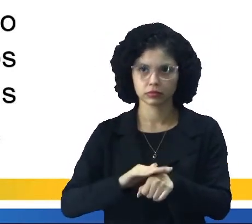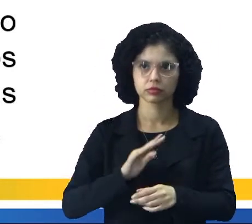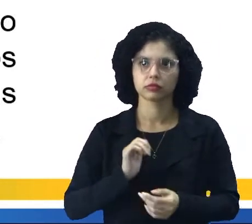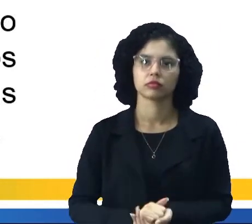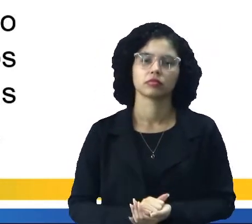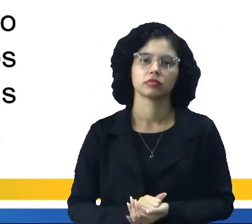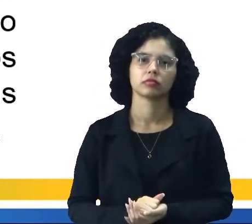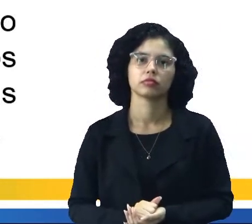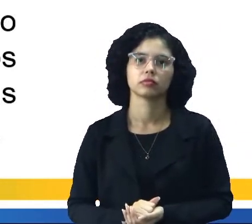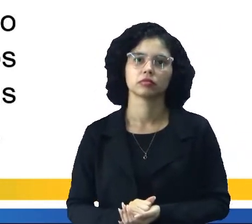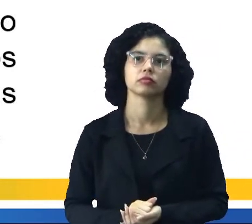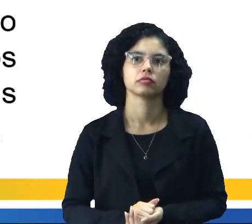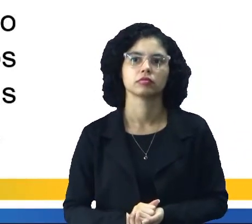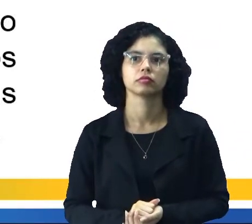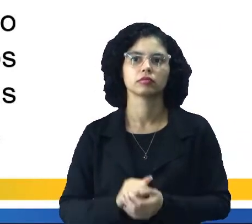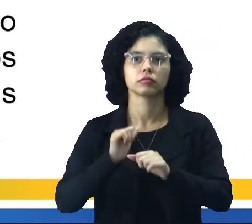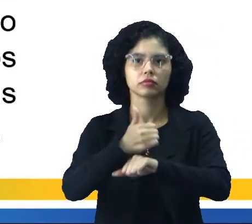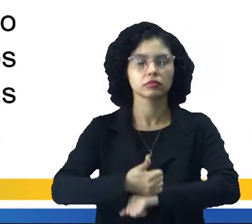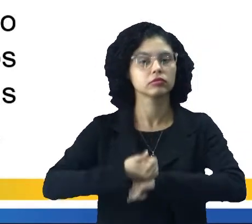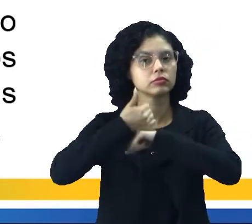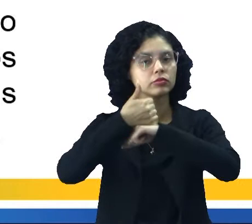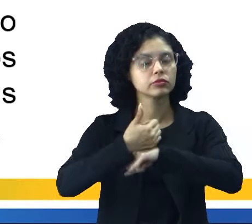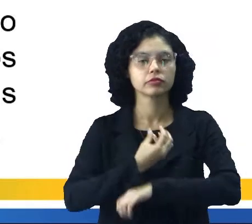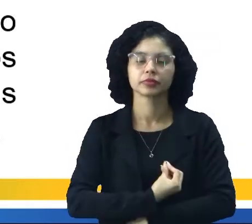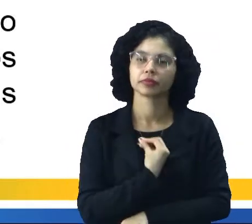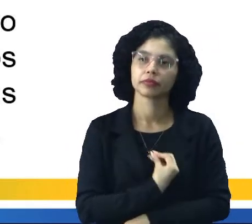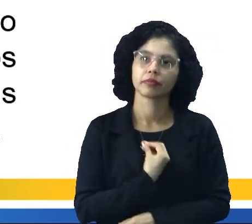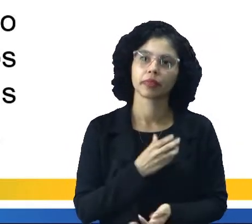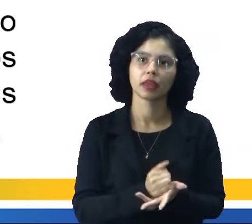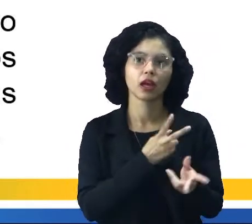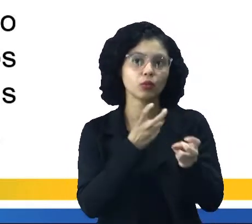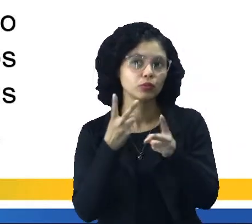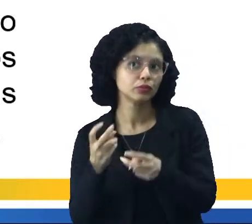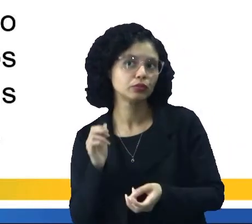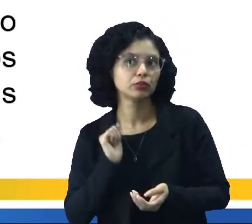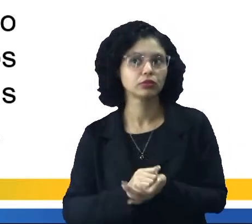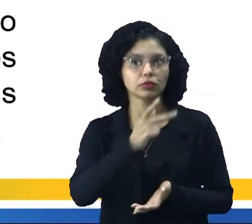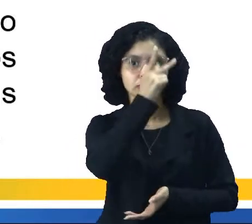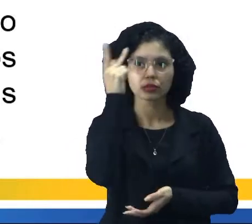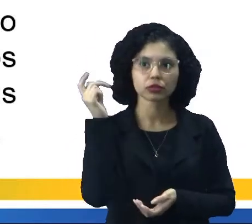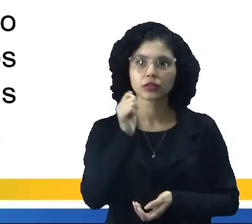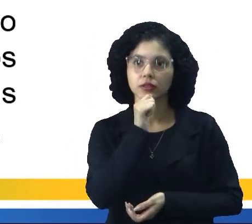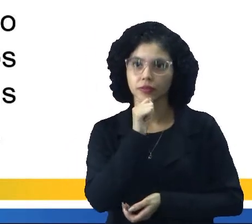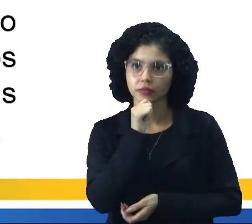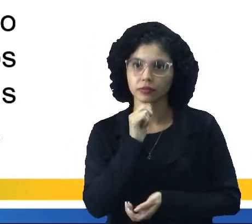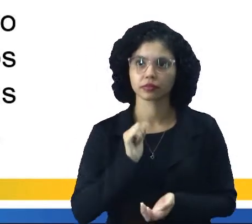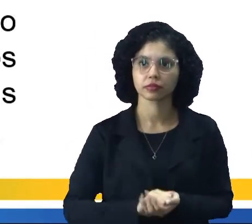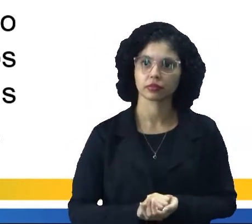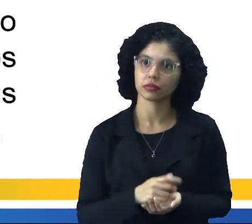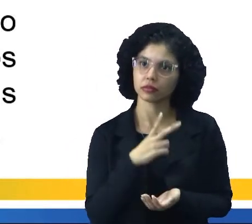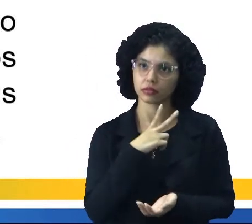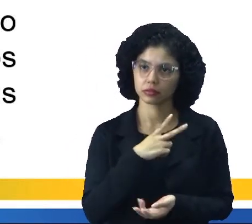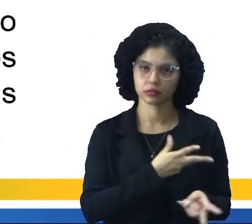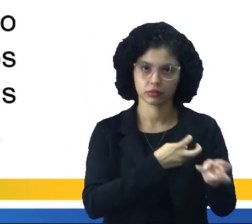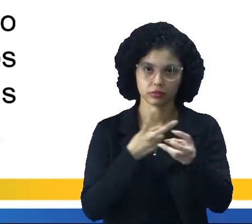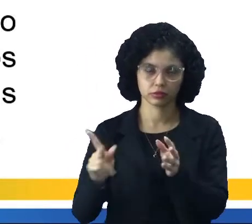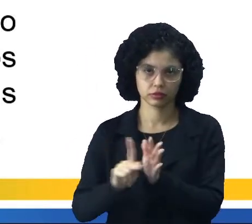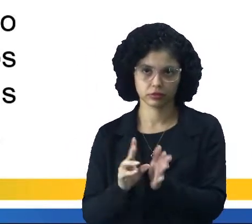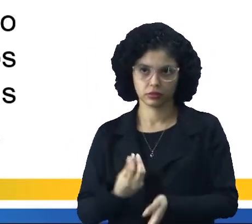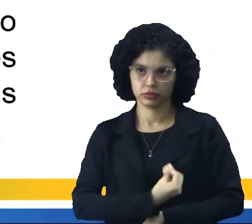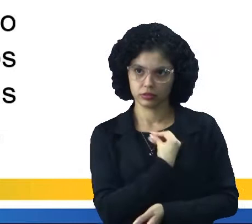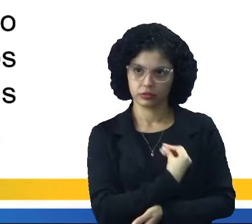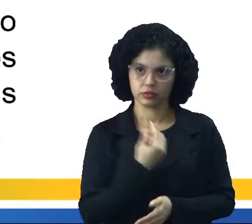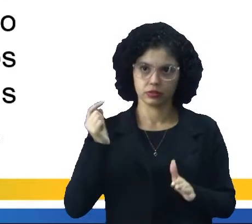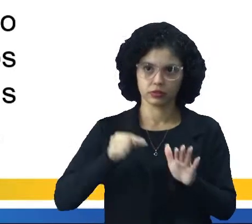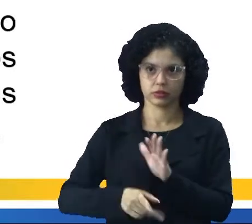e a gente já faz o link com qualidade de vida, que é a percepção de um indivíduo que o indivíduo tem acerca da